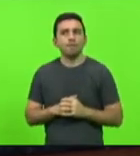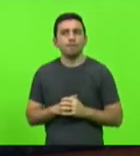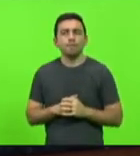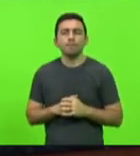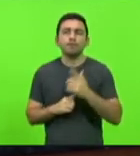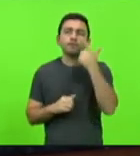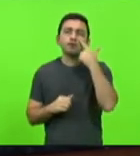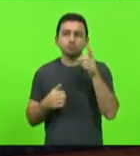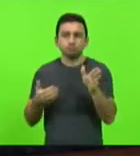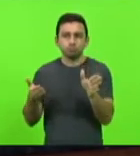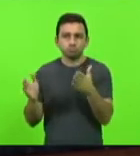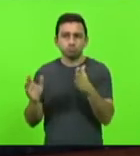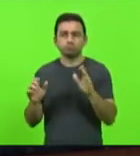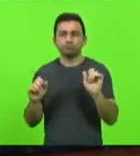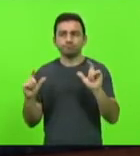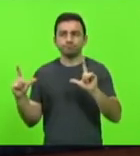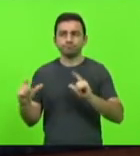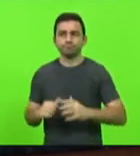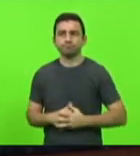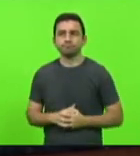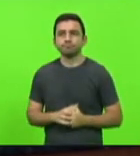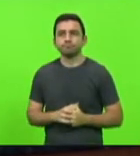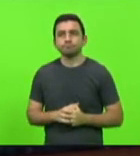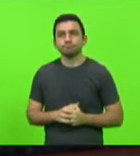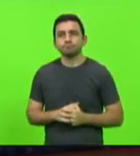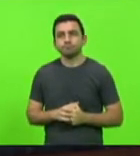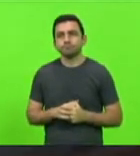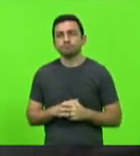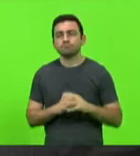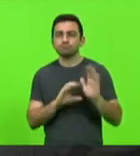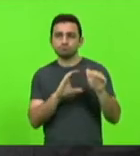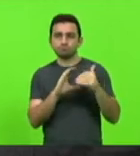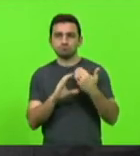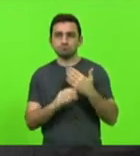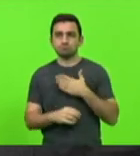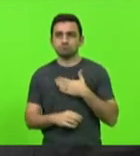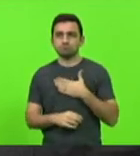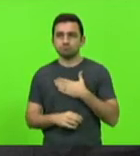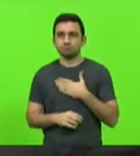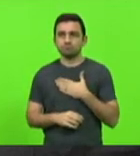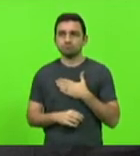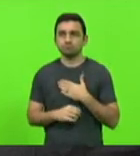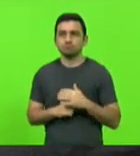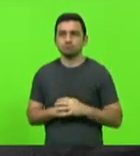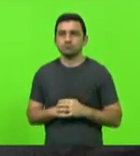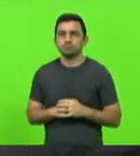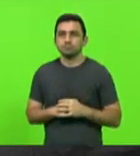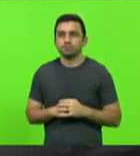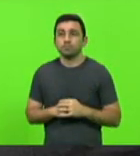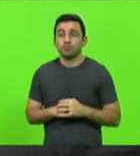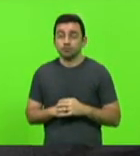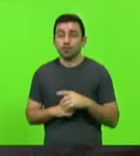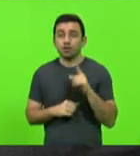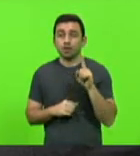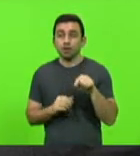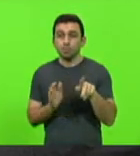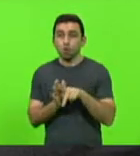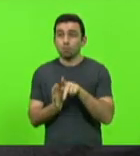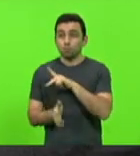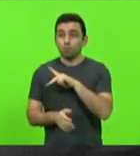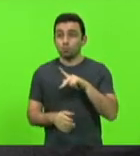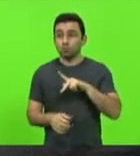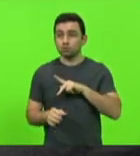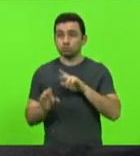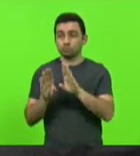passar a primeira imagem. Eu recebi essa imagem, né, que é um armário público,